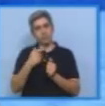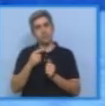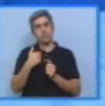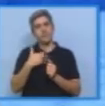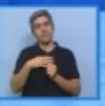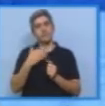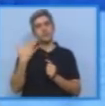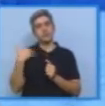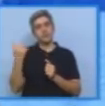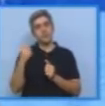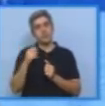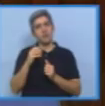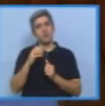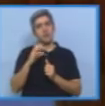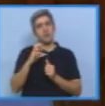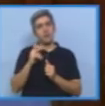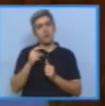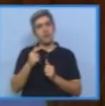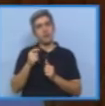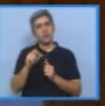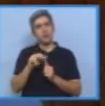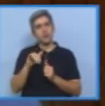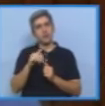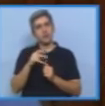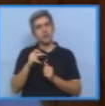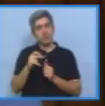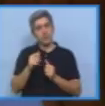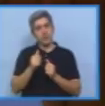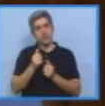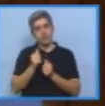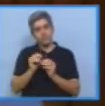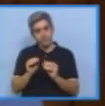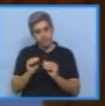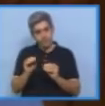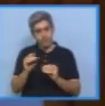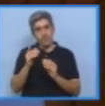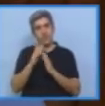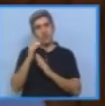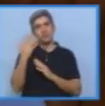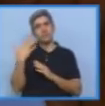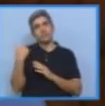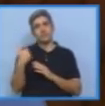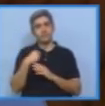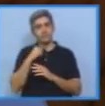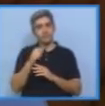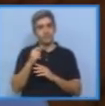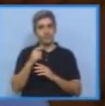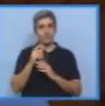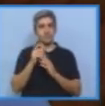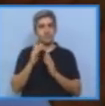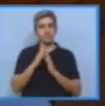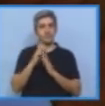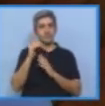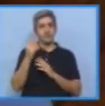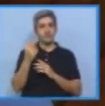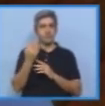e o responder. Mas realmente Deus chama por pessoas muito concretas. Não me apareceu nenhum anjo, não tive essa graça que Nossa Senhora teve.